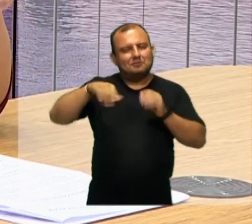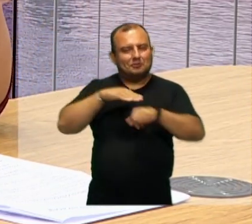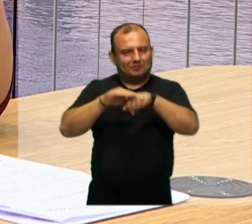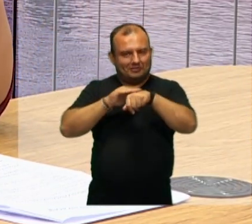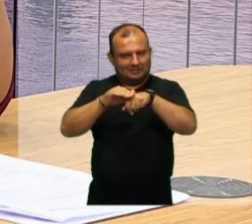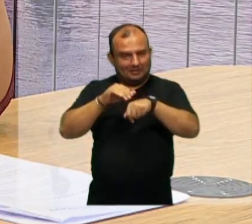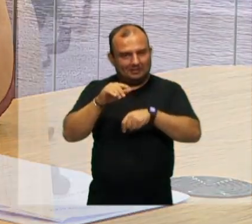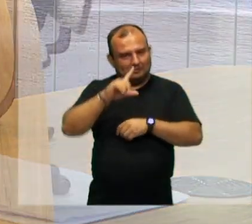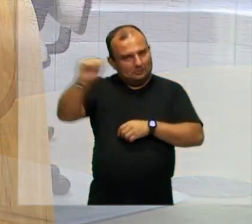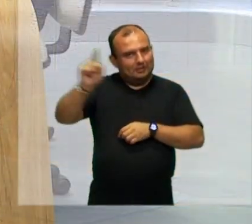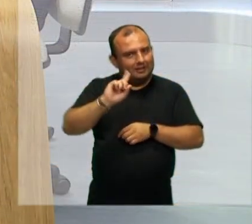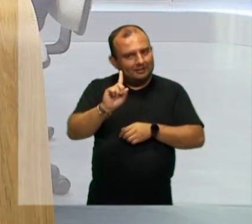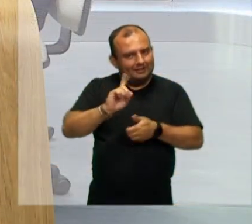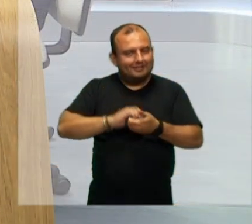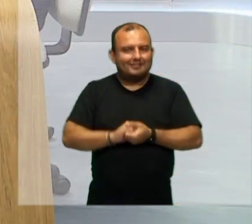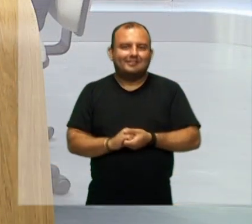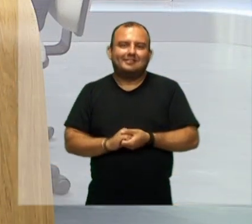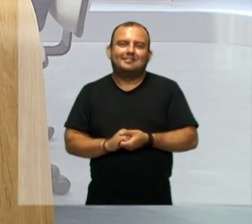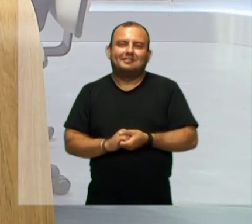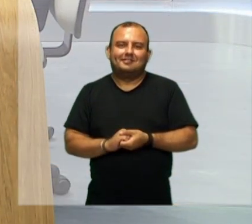conversar. Não sai daí.